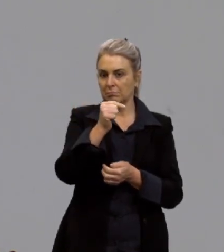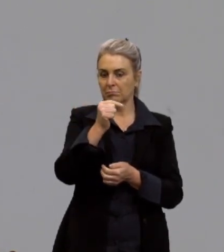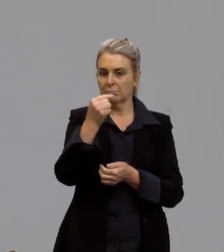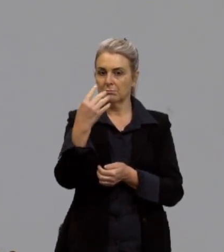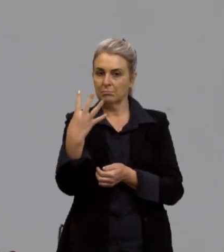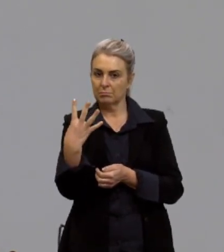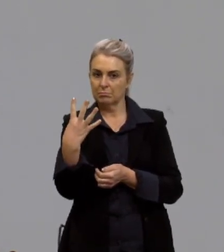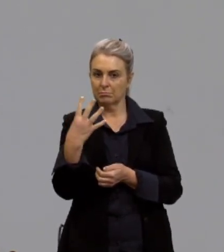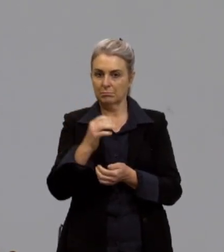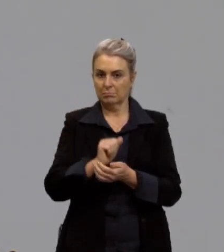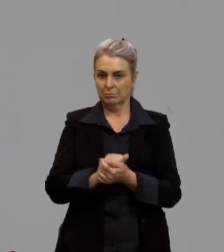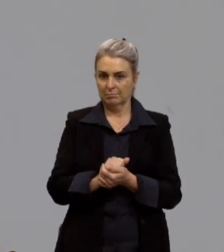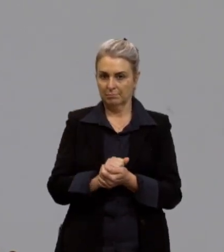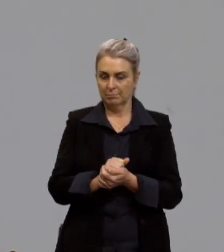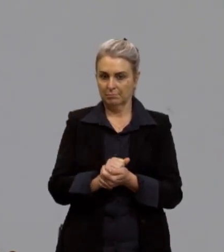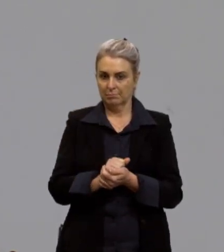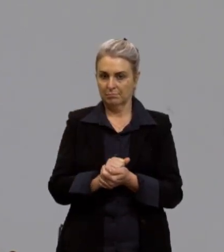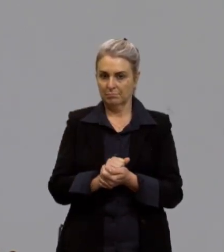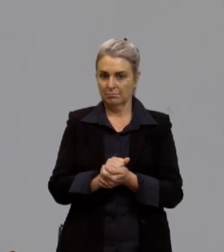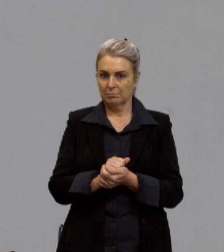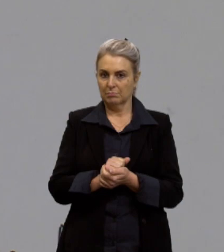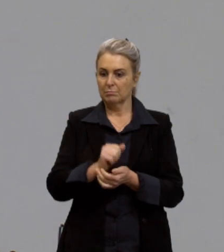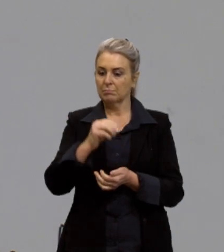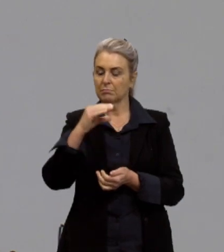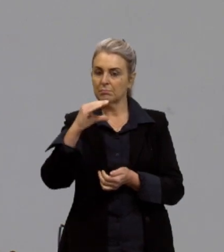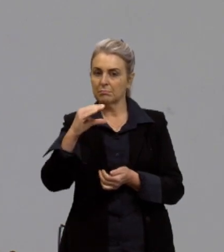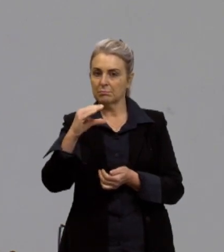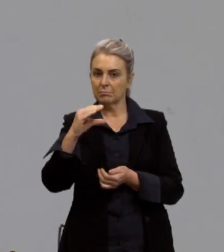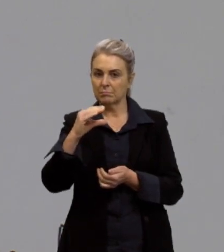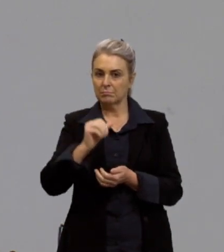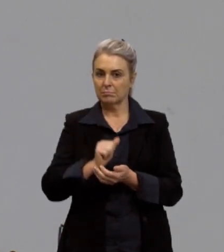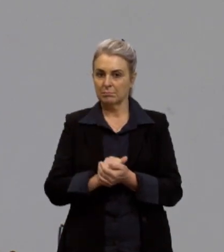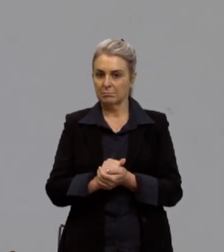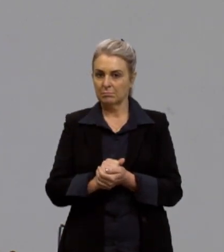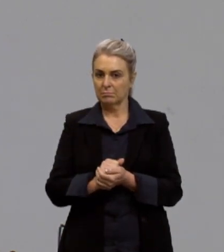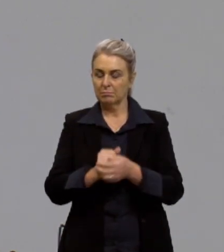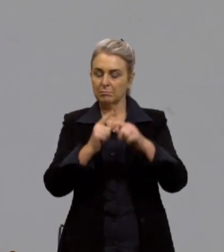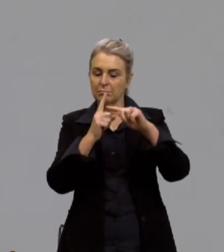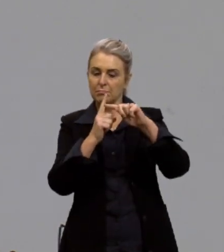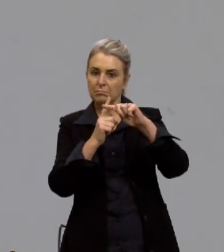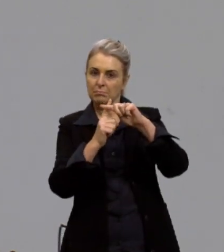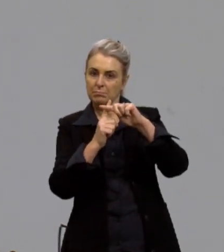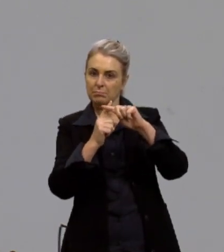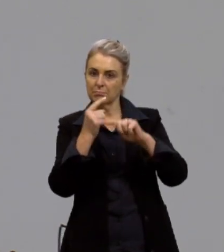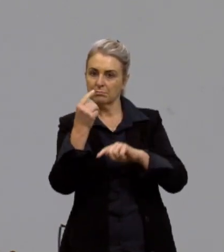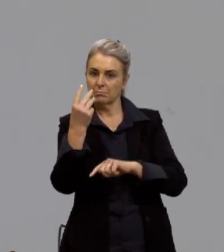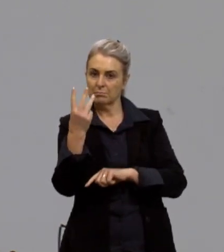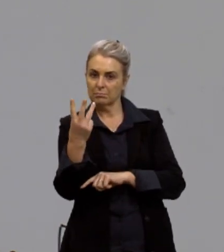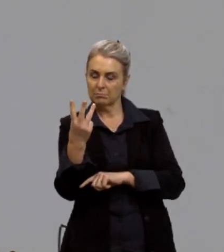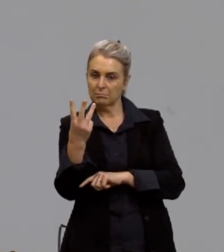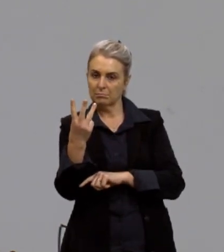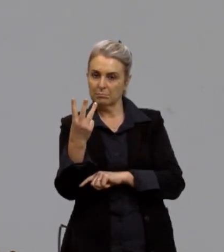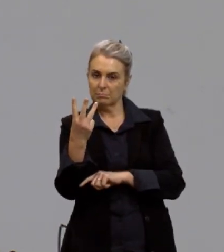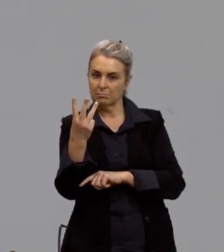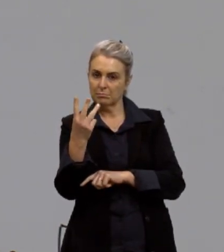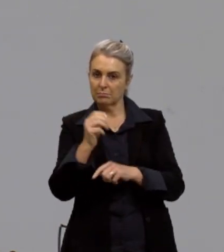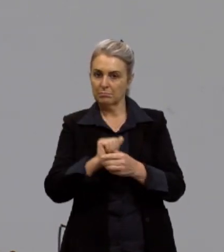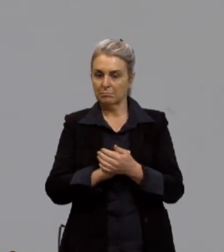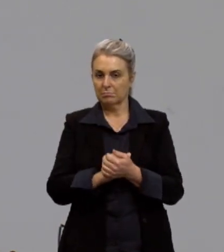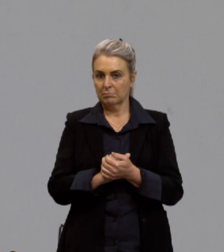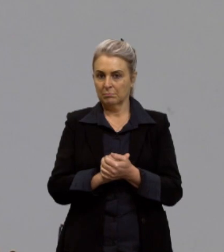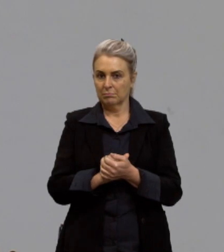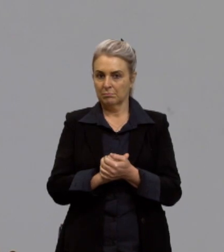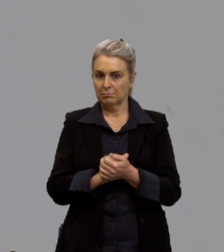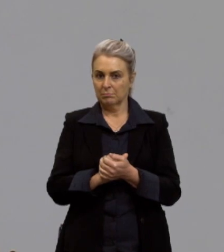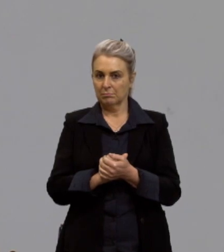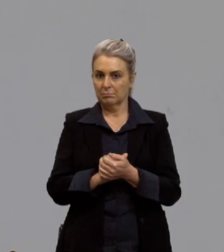4. Quem é o termo C? Mais 3. O termo C é aquele termo que é